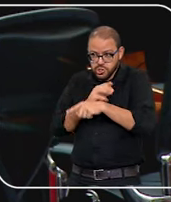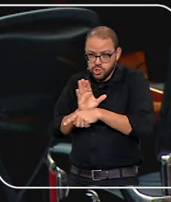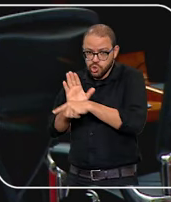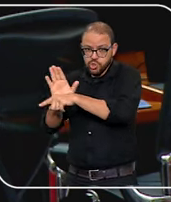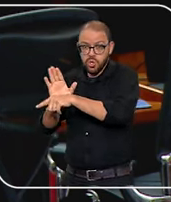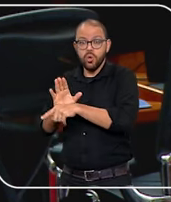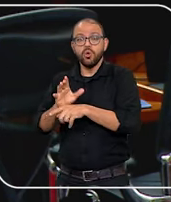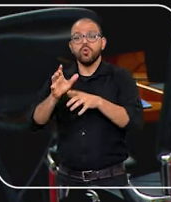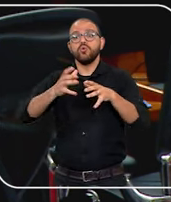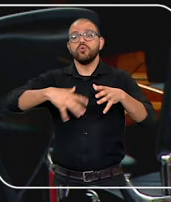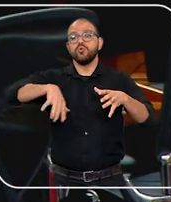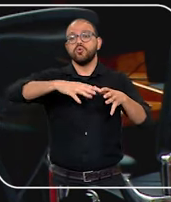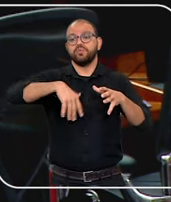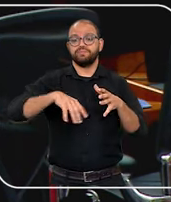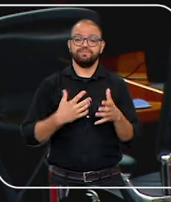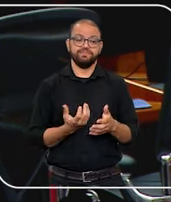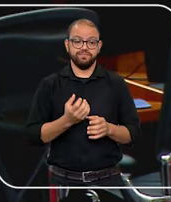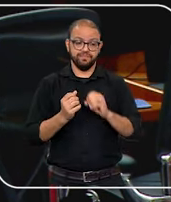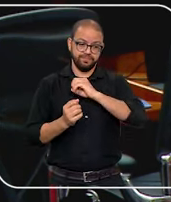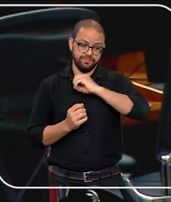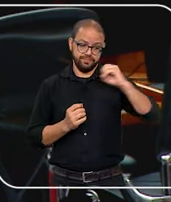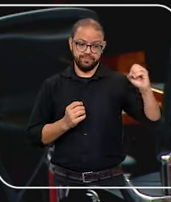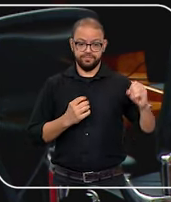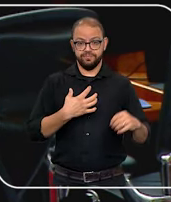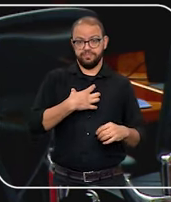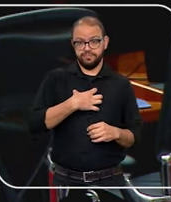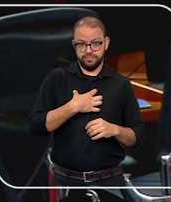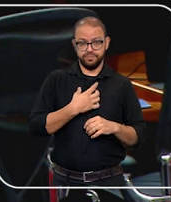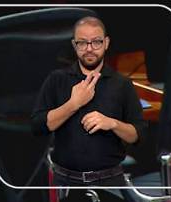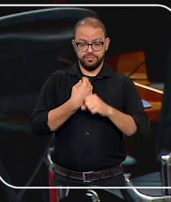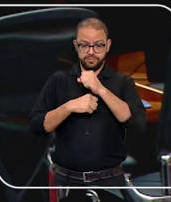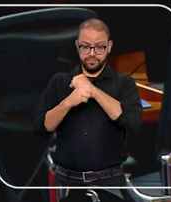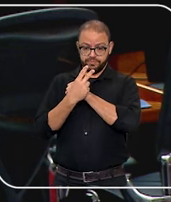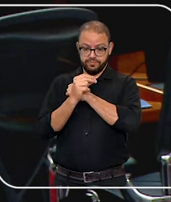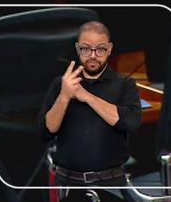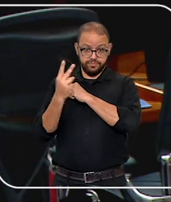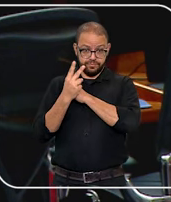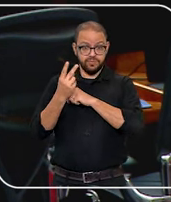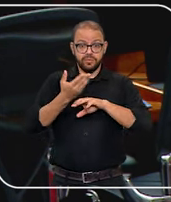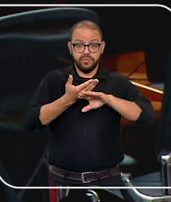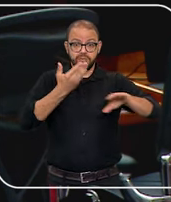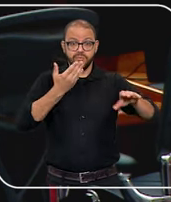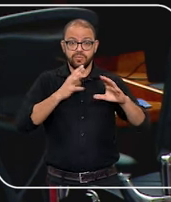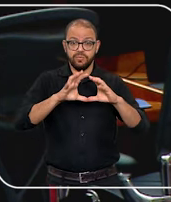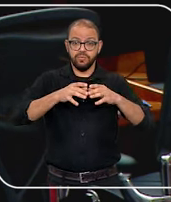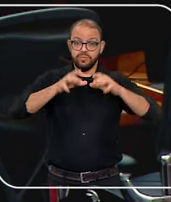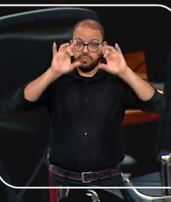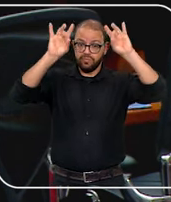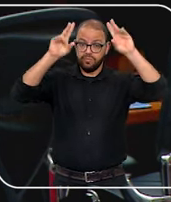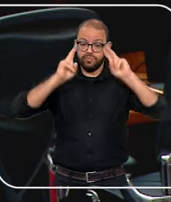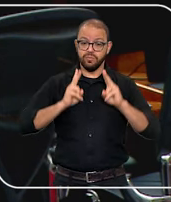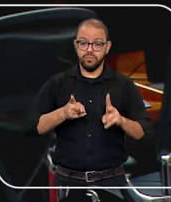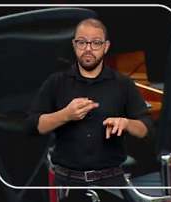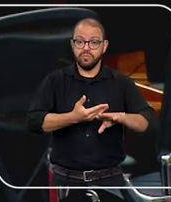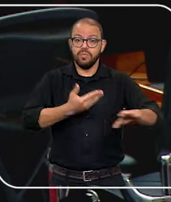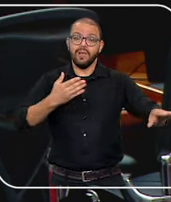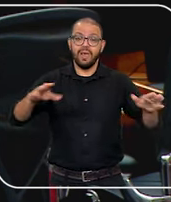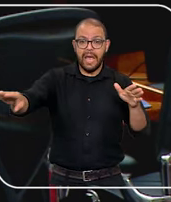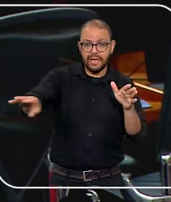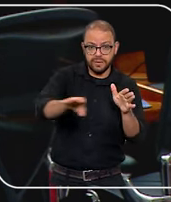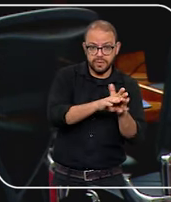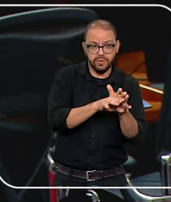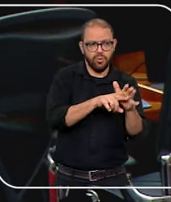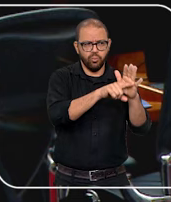de terras na região oeste da Bahia. Ela está afastada do cargo desde 2020 e a Corte Especial decidiu manter esse